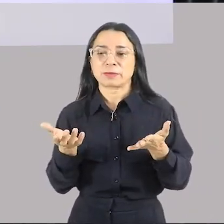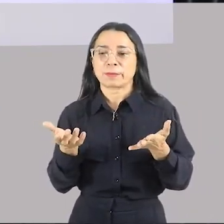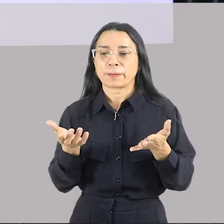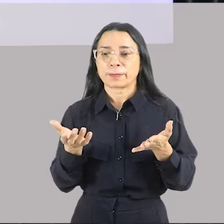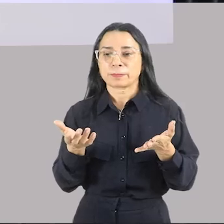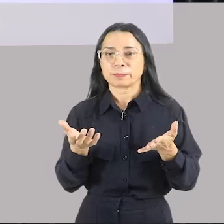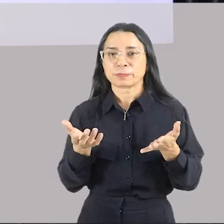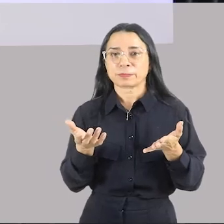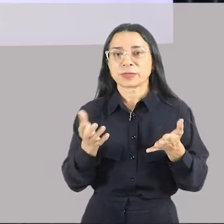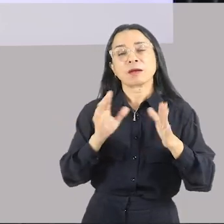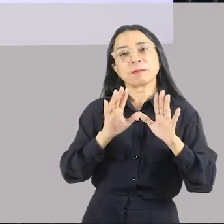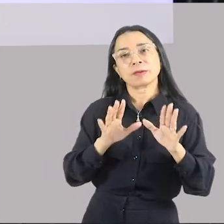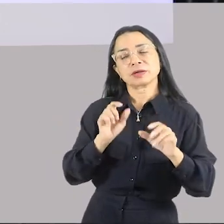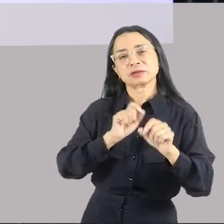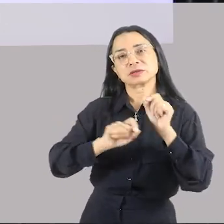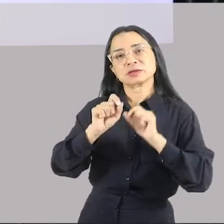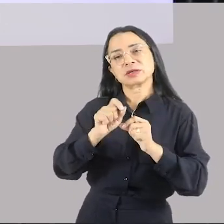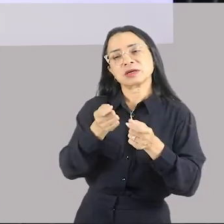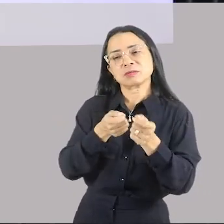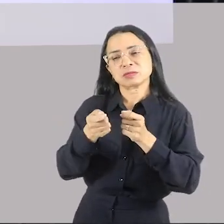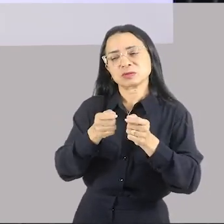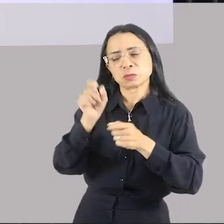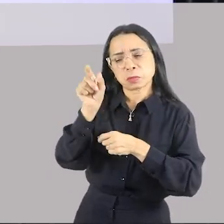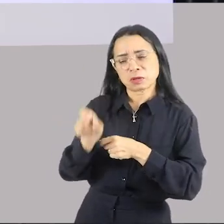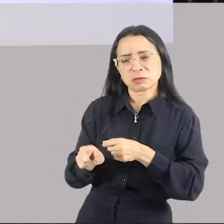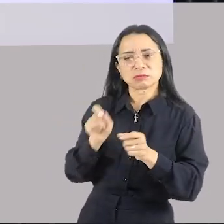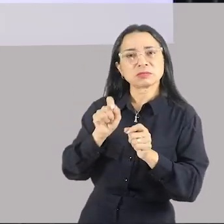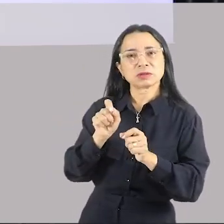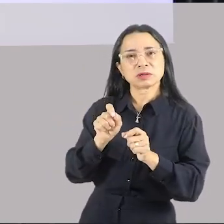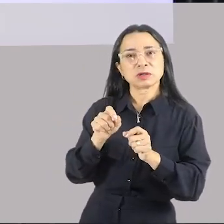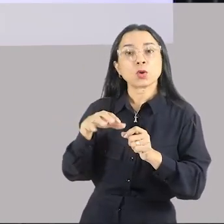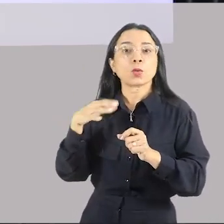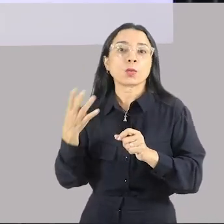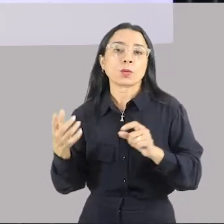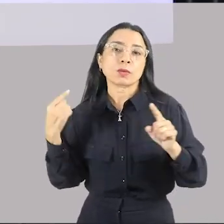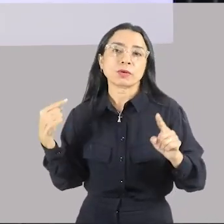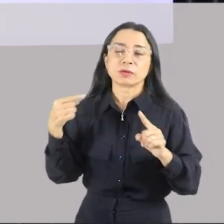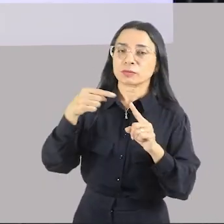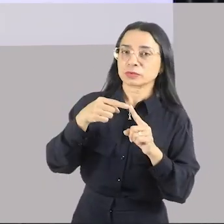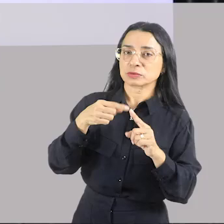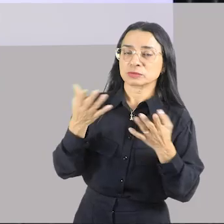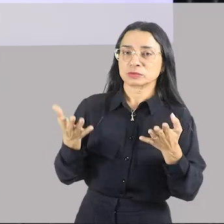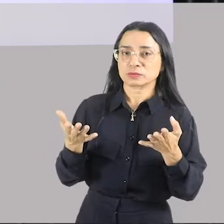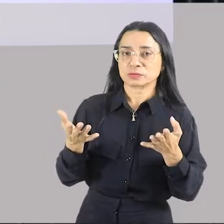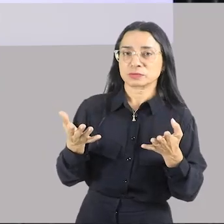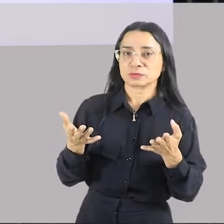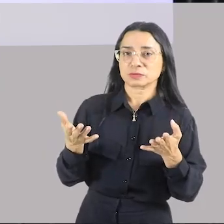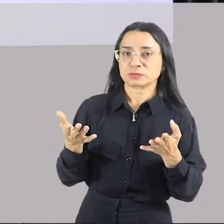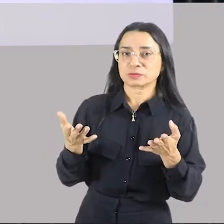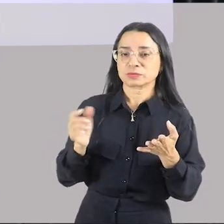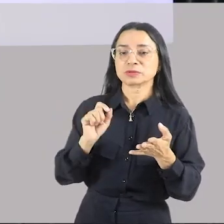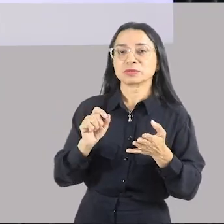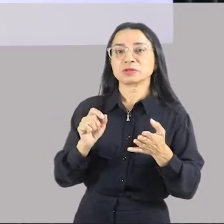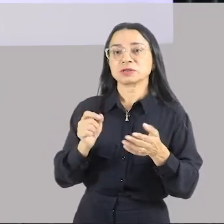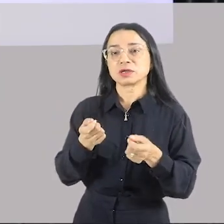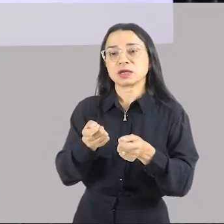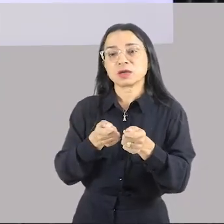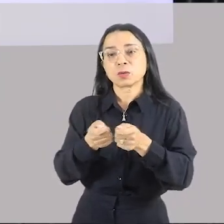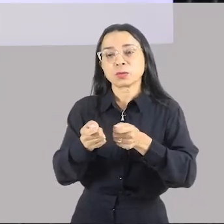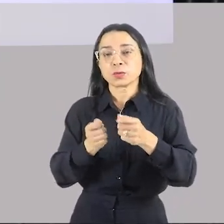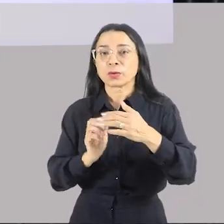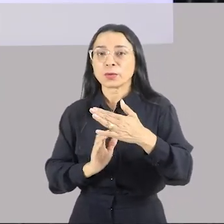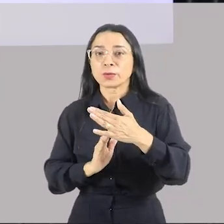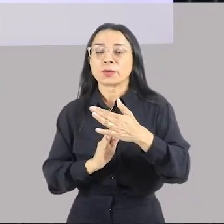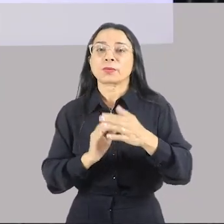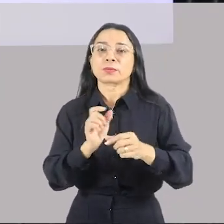manipulada, mas quem está manipulando, qual é a finalidade, qual é a intenção, qual é o objetivo de quem controla, de quem